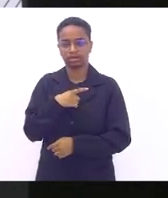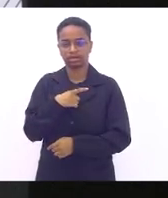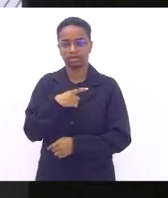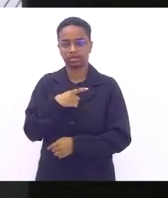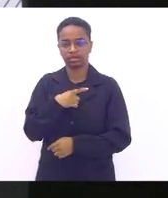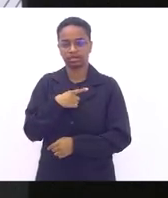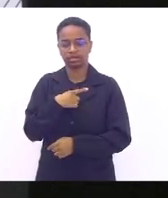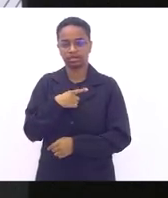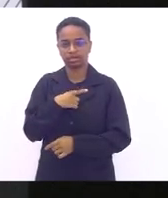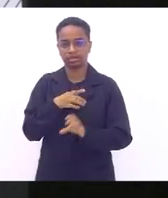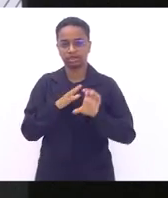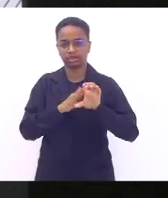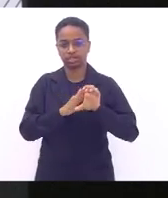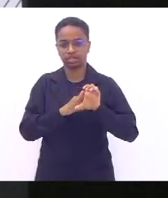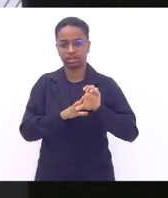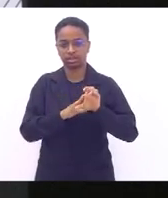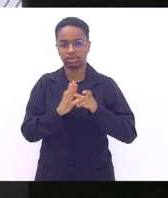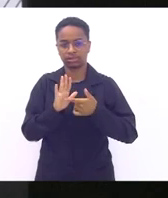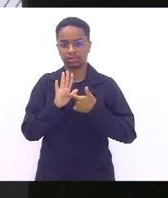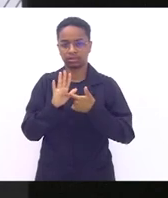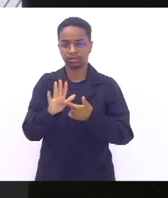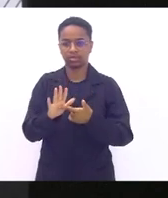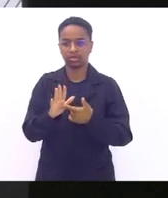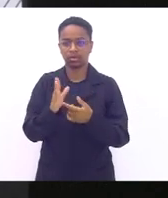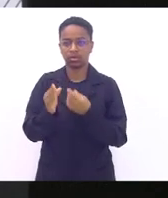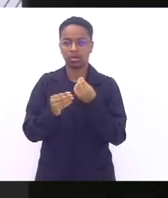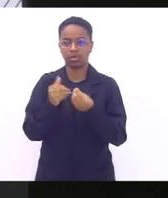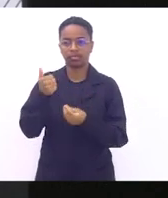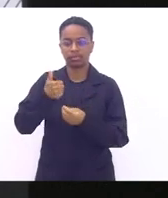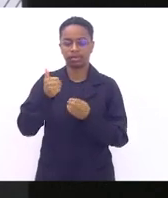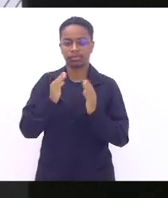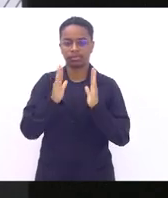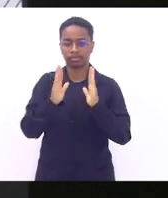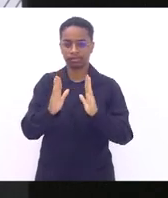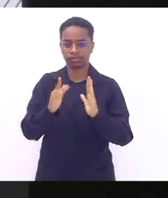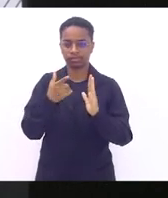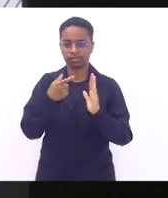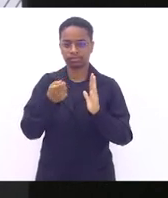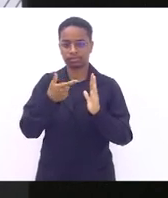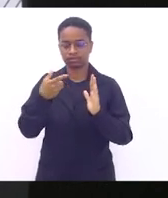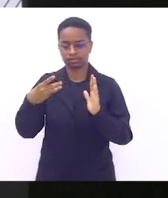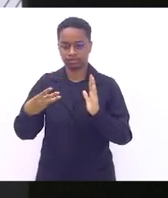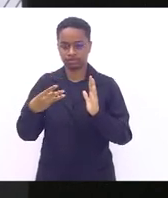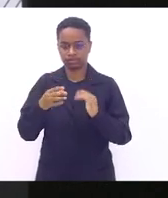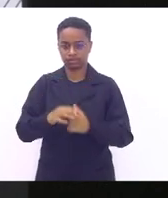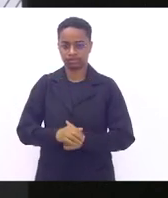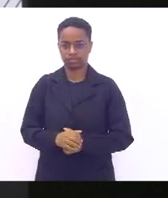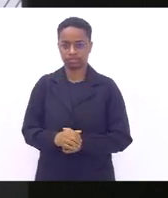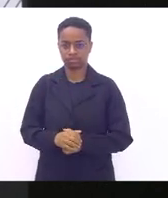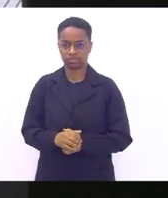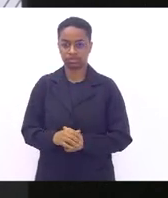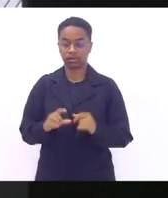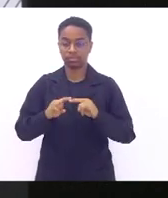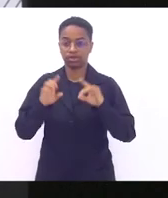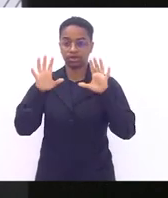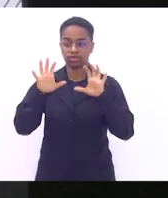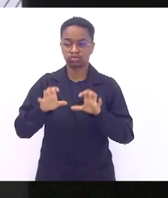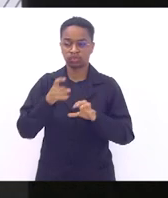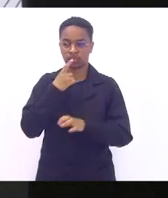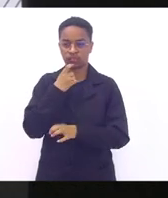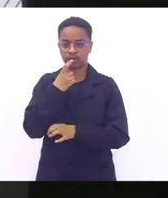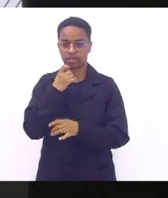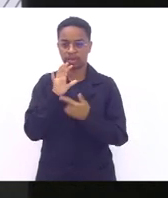minha esquerda, o fluxo na primeira fase de 2023. A parte mais escura ali, mais